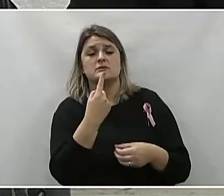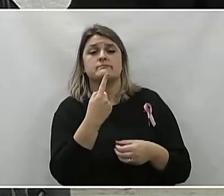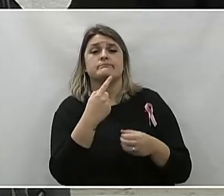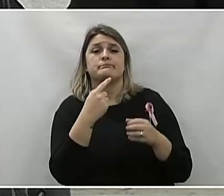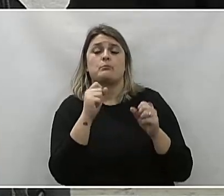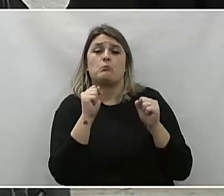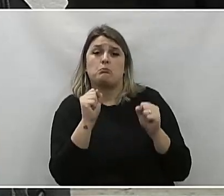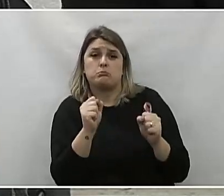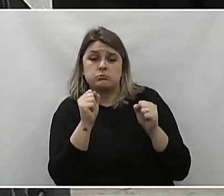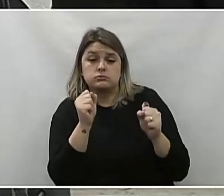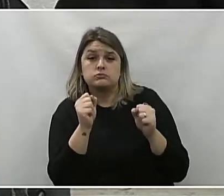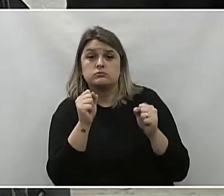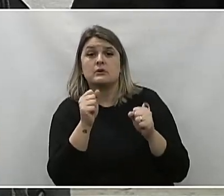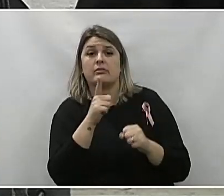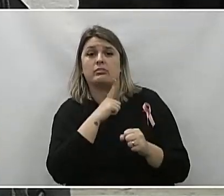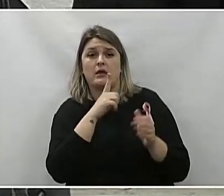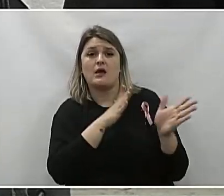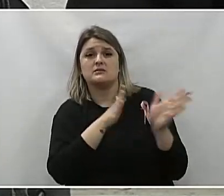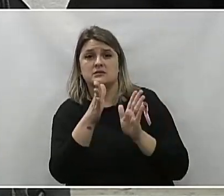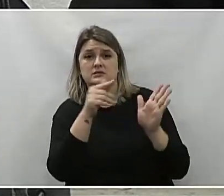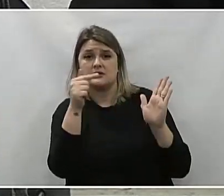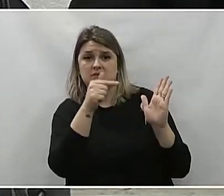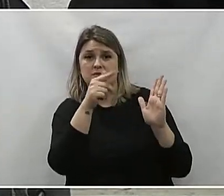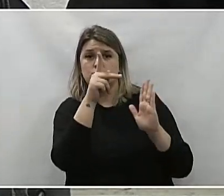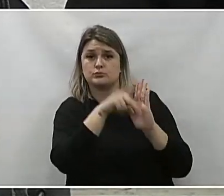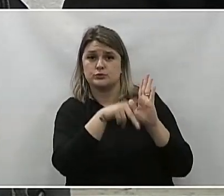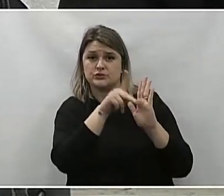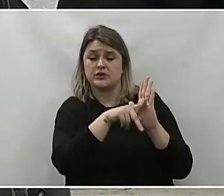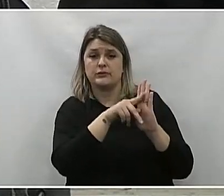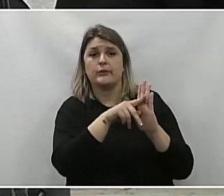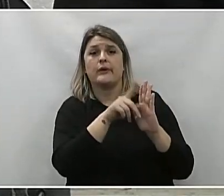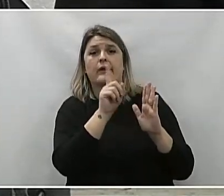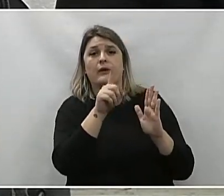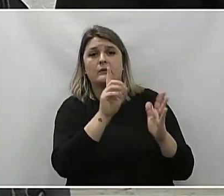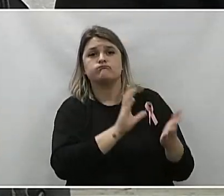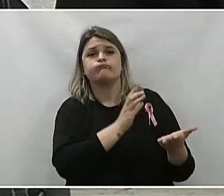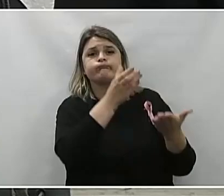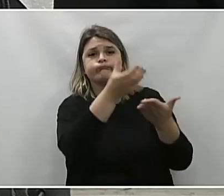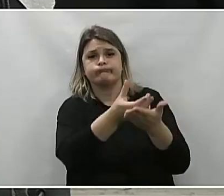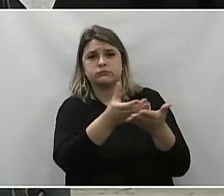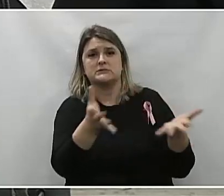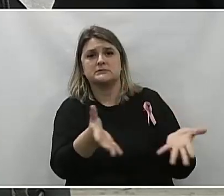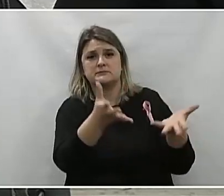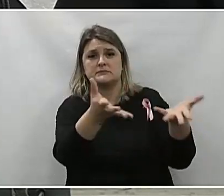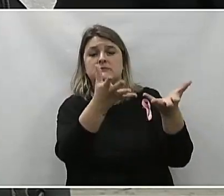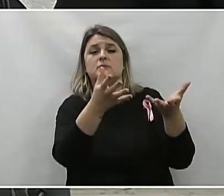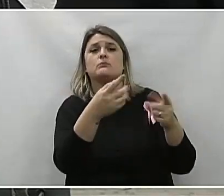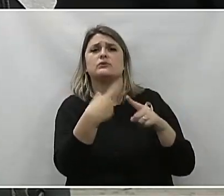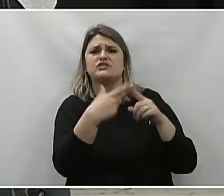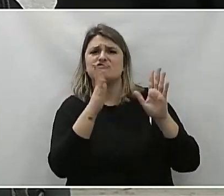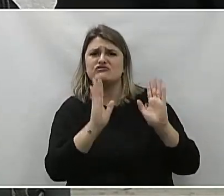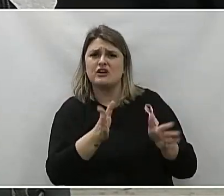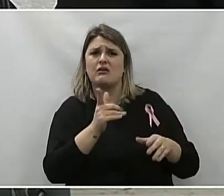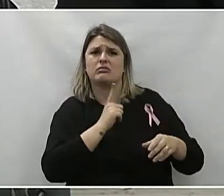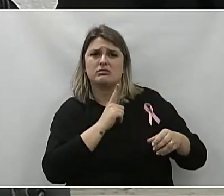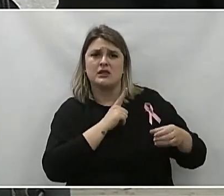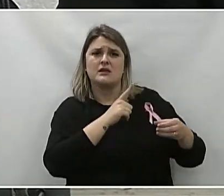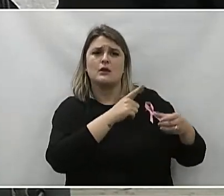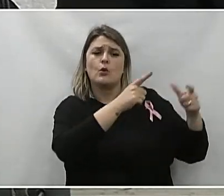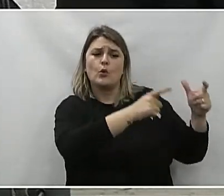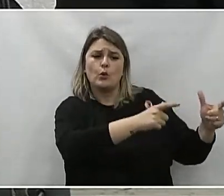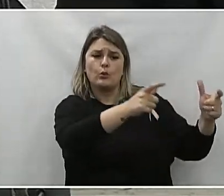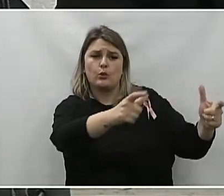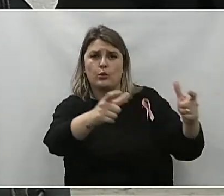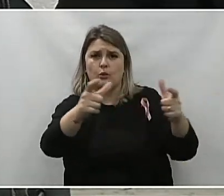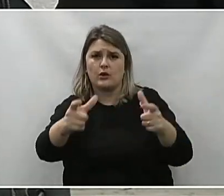também ter acesso a esse programa que é um incentivo até mesmo pelos parques que nós temos em volta de dentro da Vitória